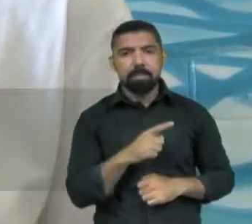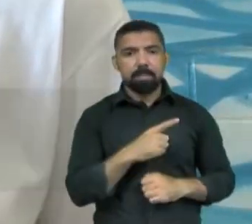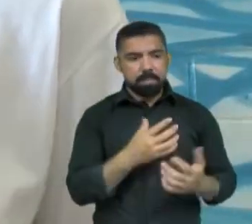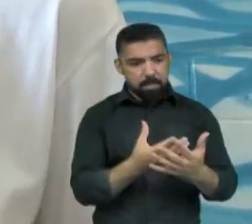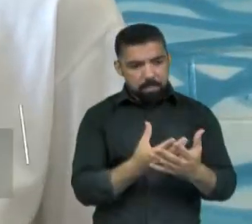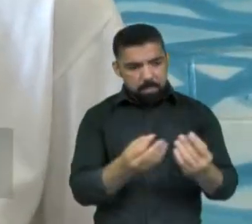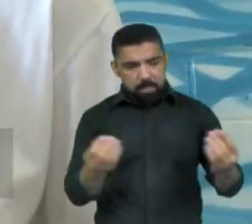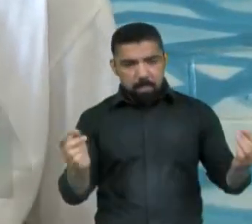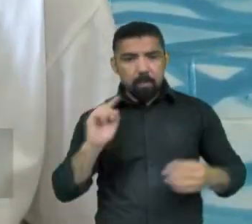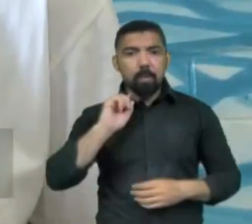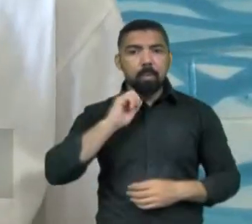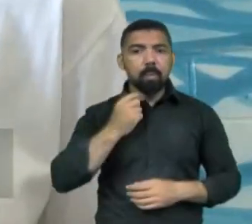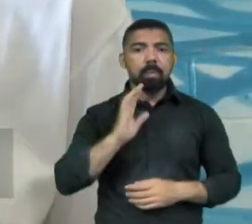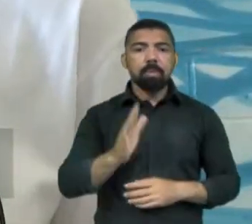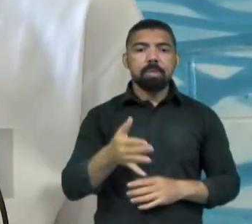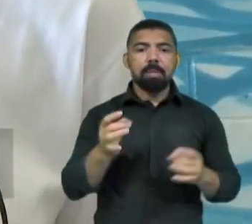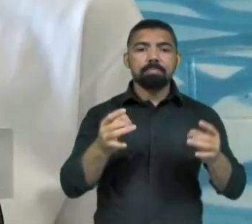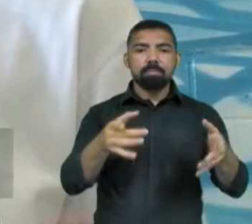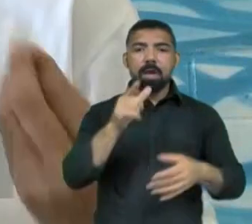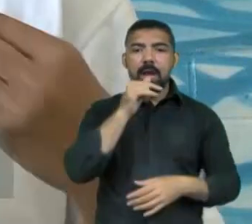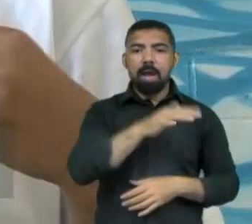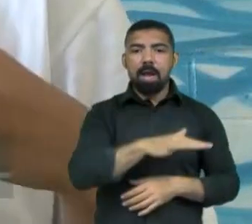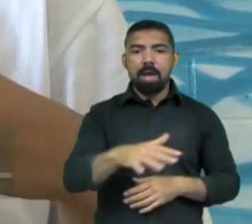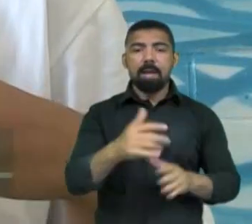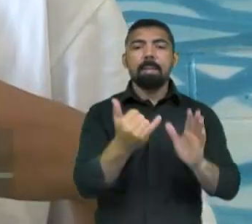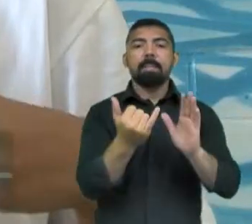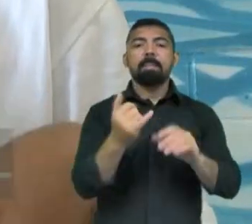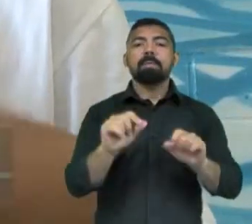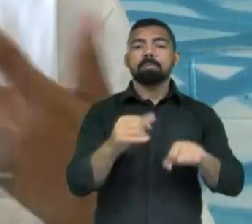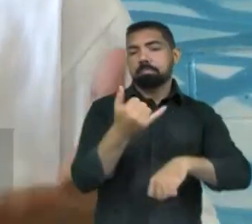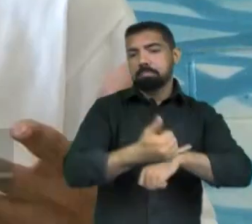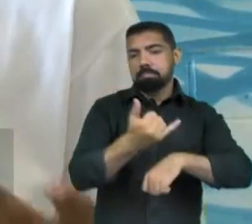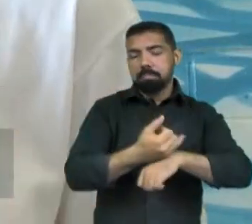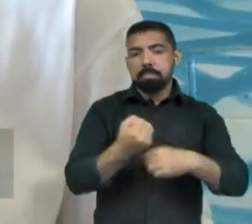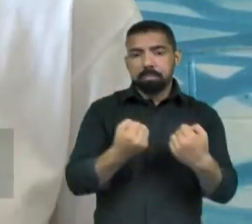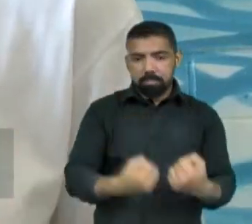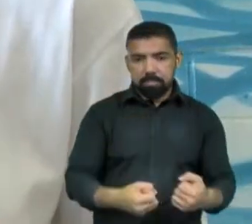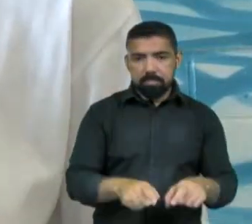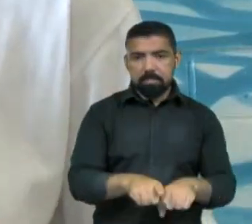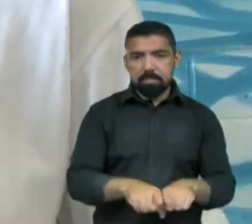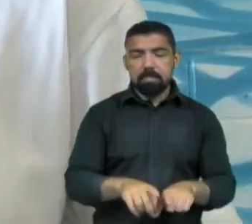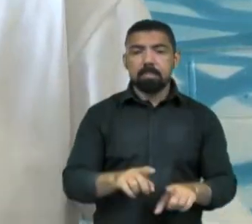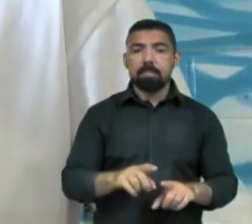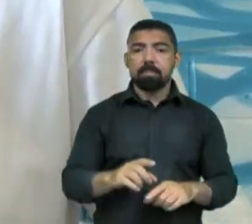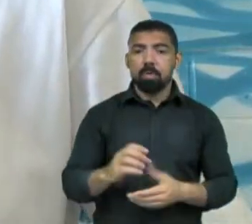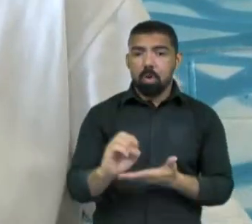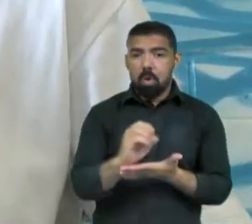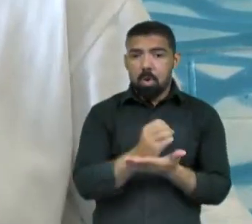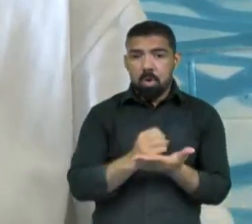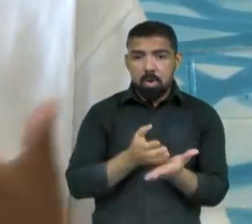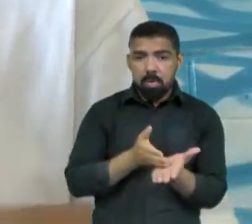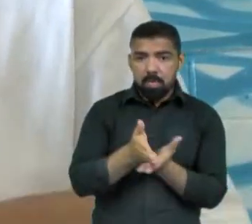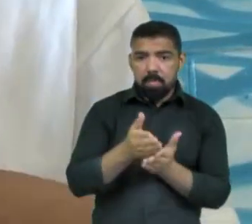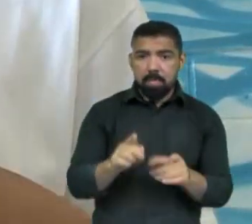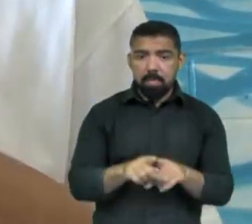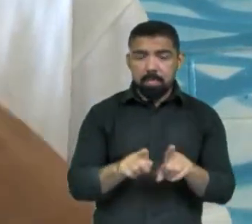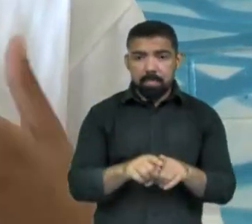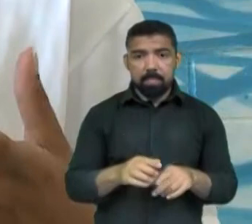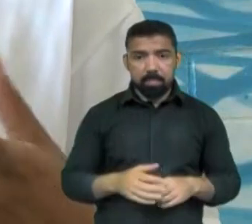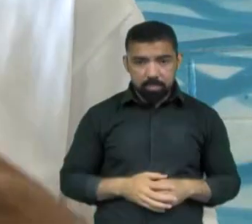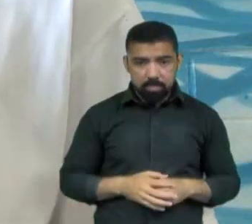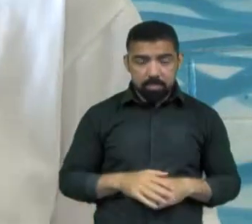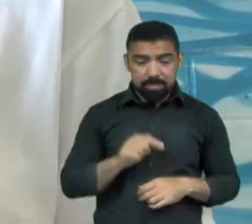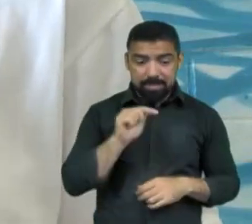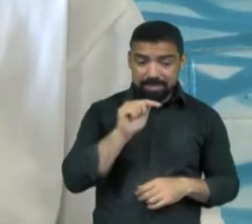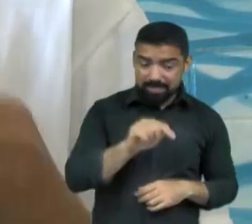estão ali no oceano, né, como os metais pesados, os poluentes orgânicos persistentes. Então, quando esses